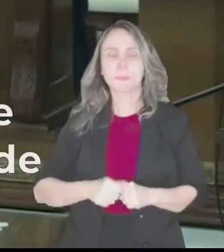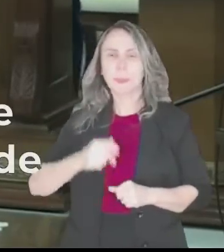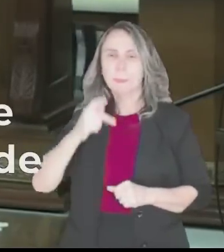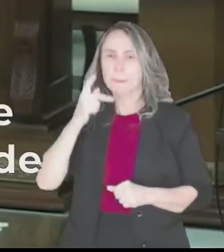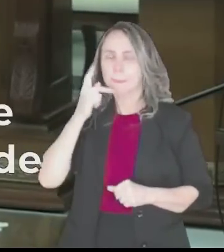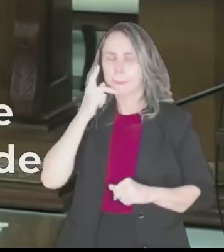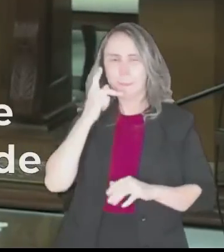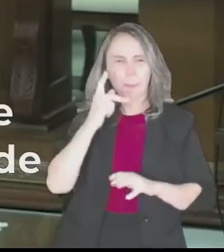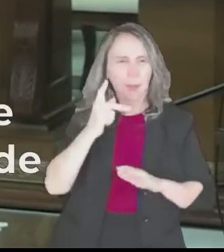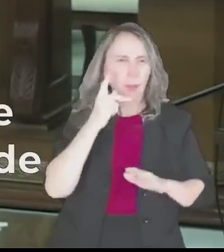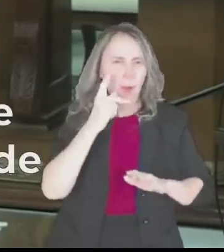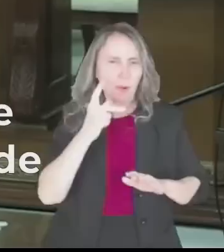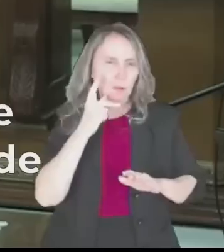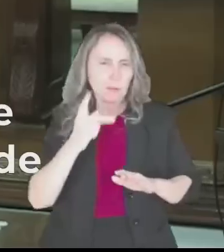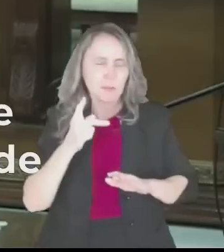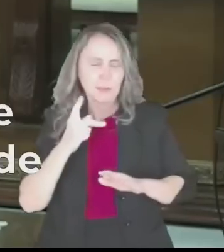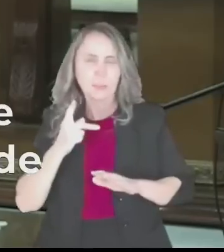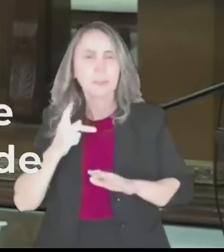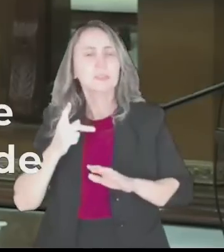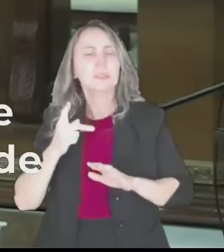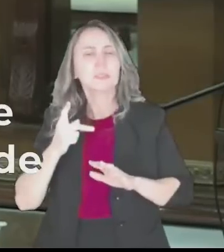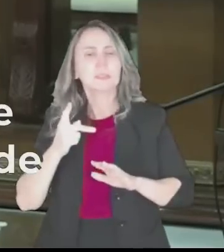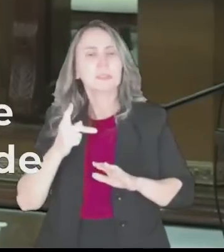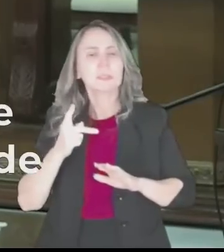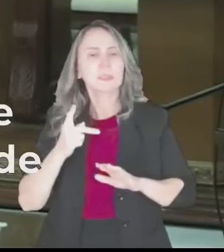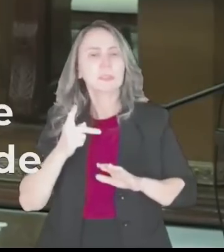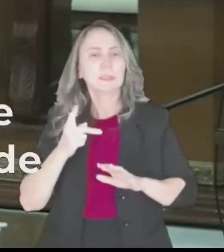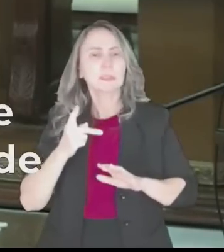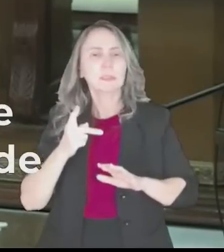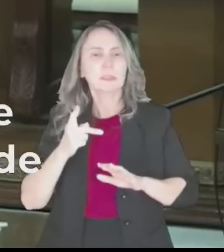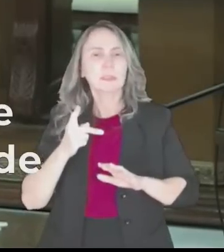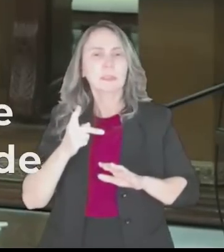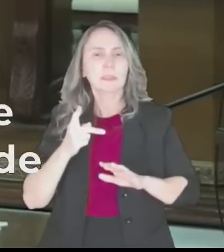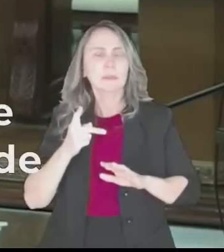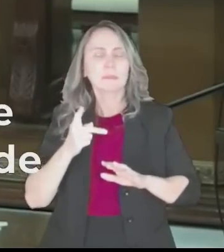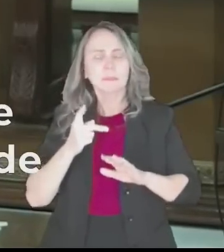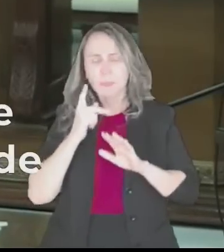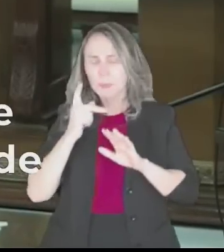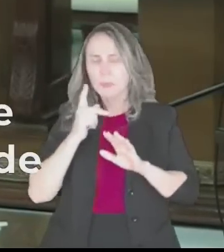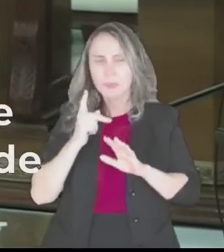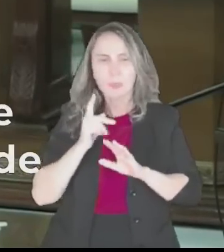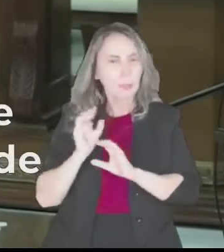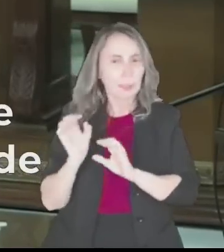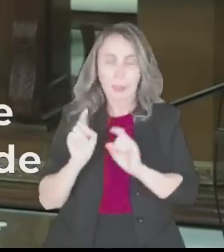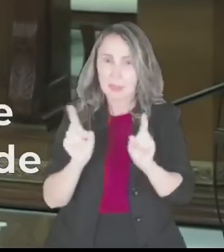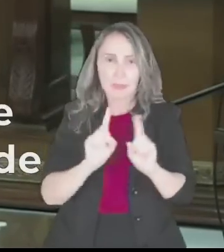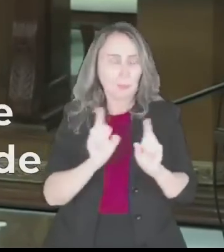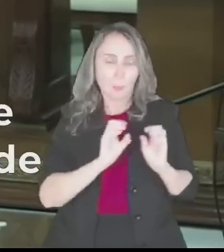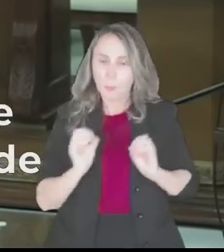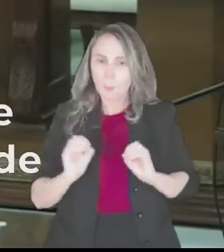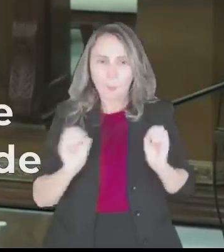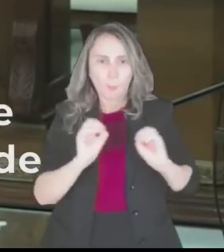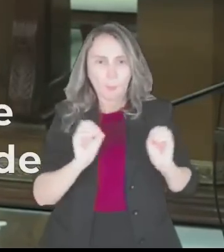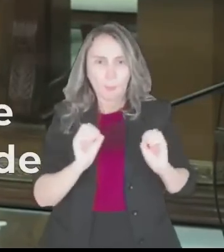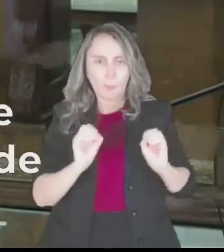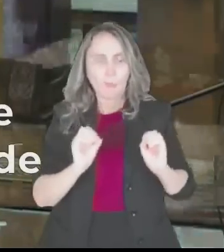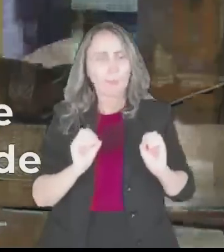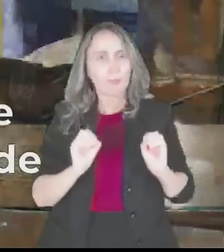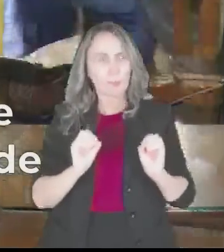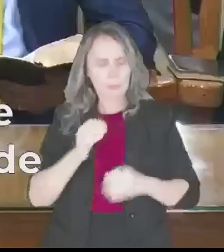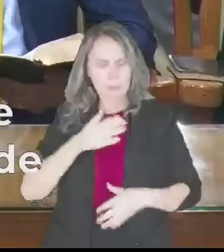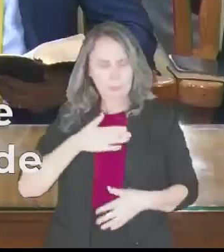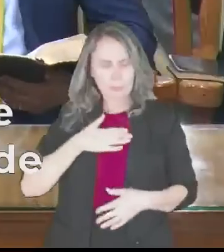da Escritura é de particular interpretação. Pedro